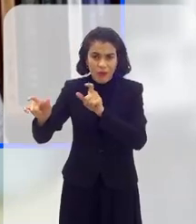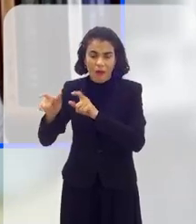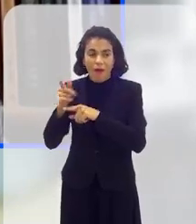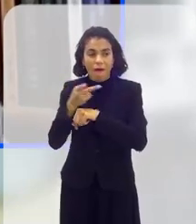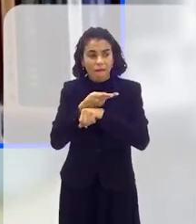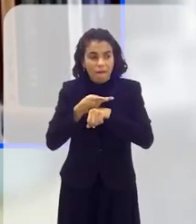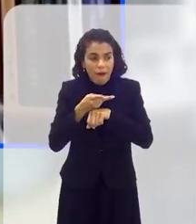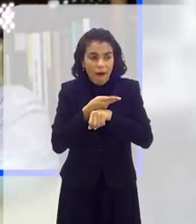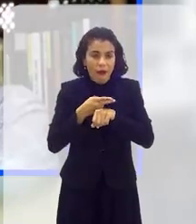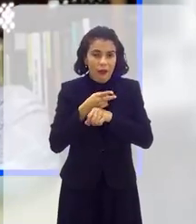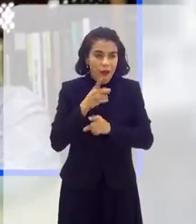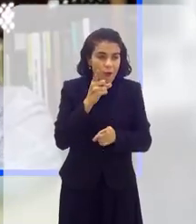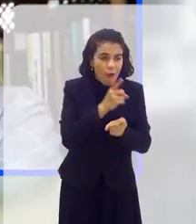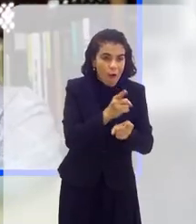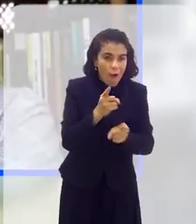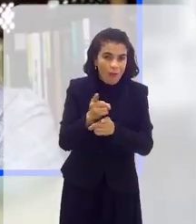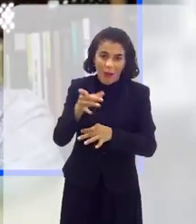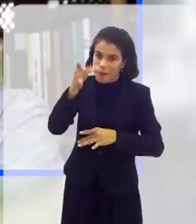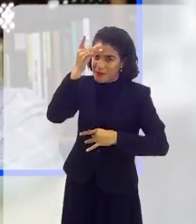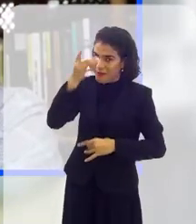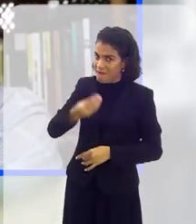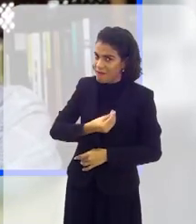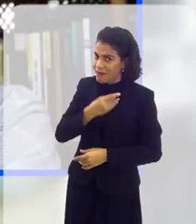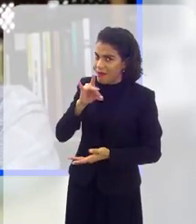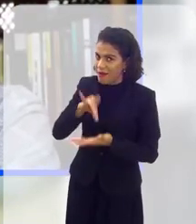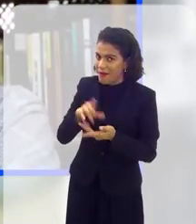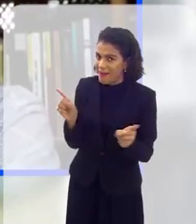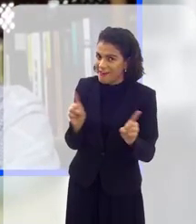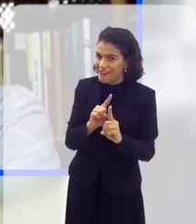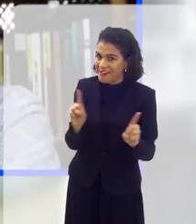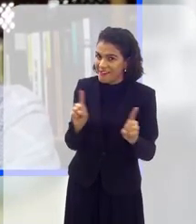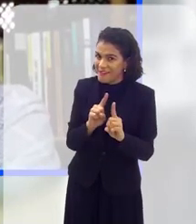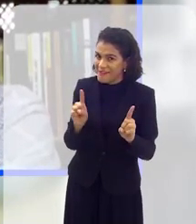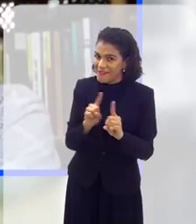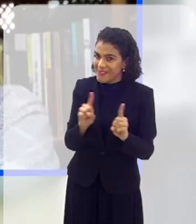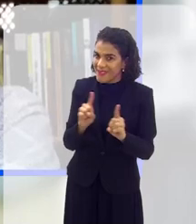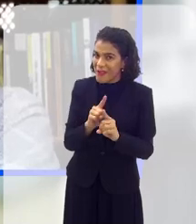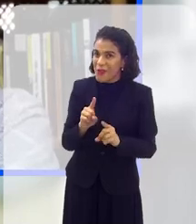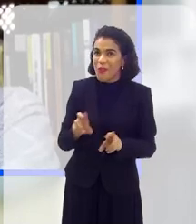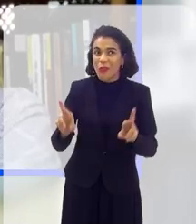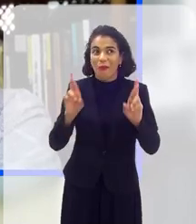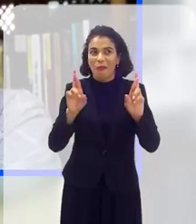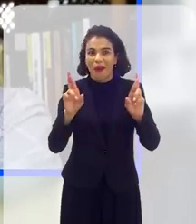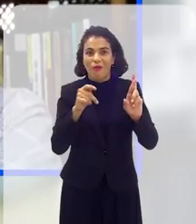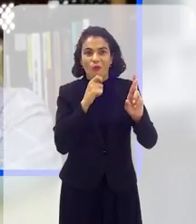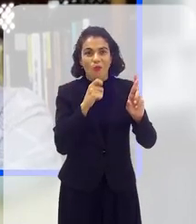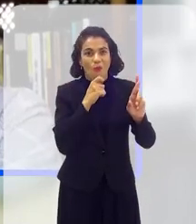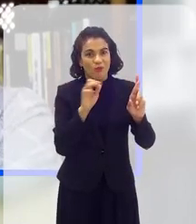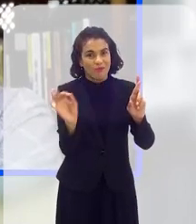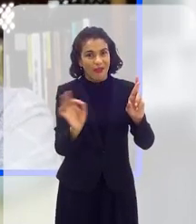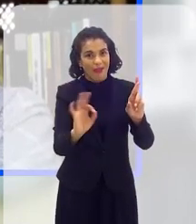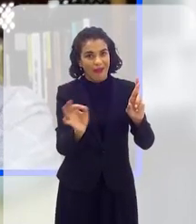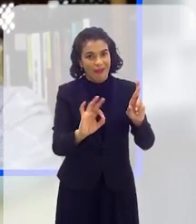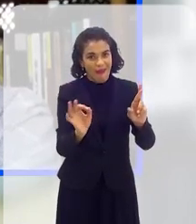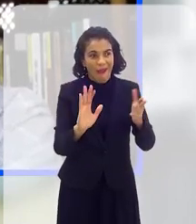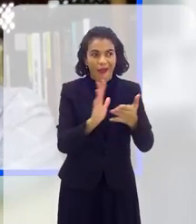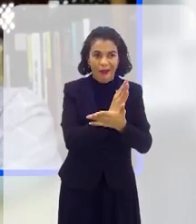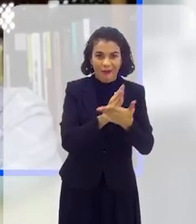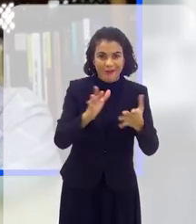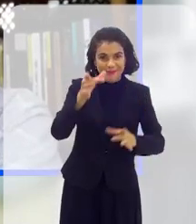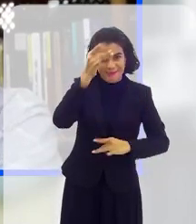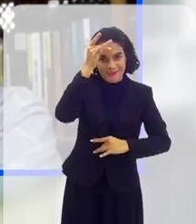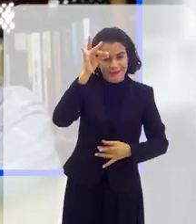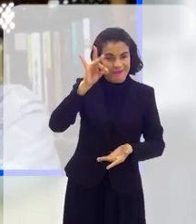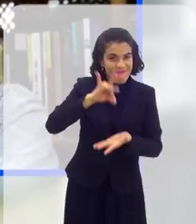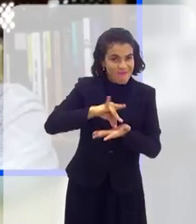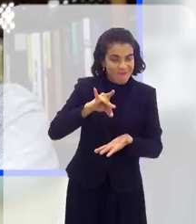ninguém procure achar os personagens na vida real, Na vida porque real. eu espero que eles não existam na vida real, principalmente